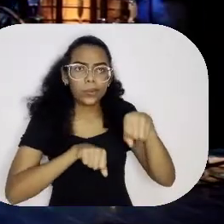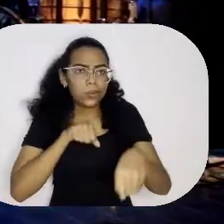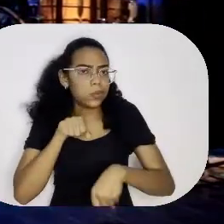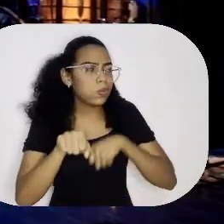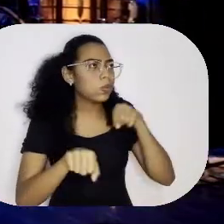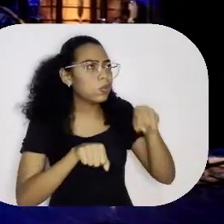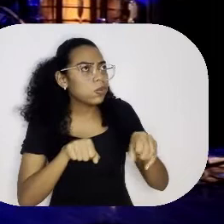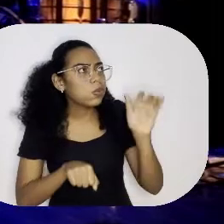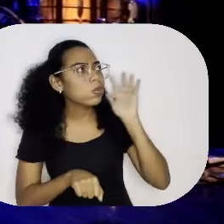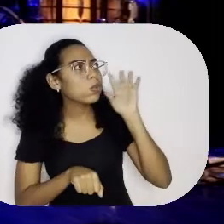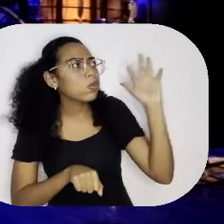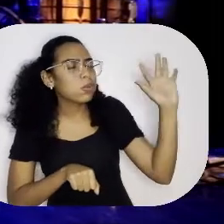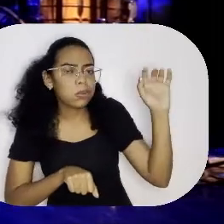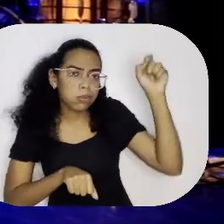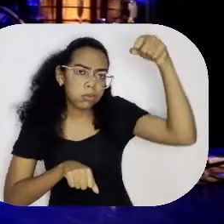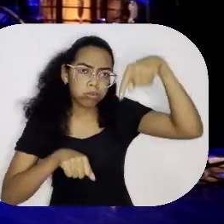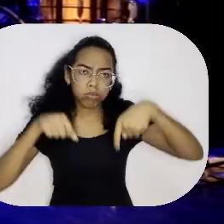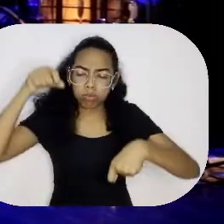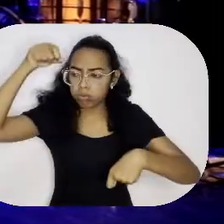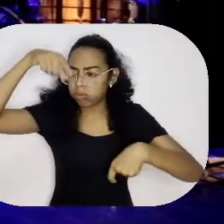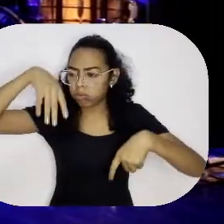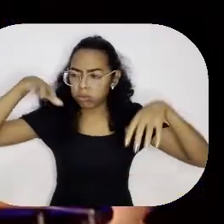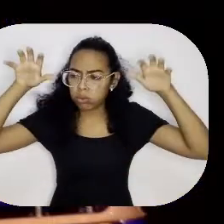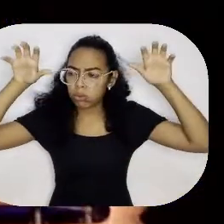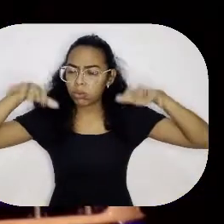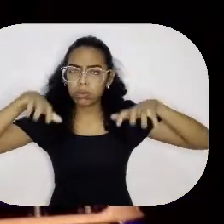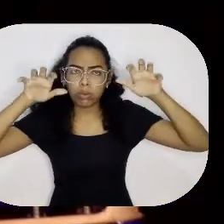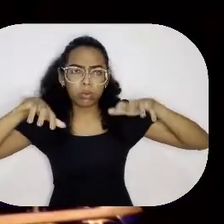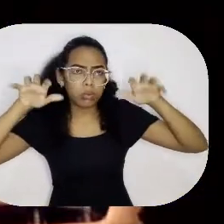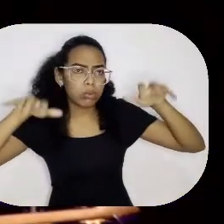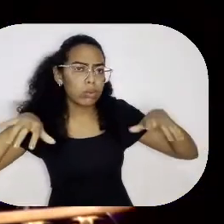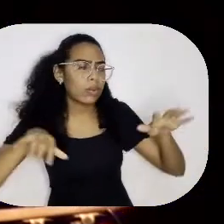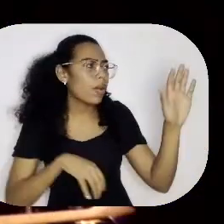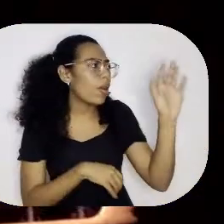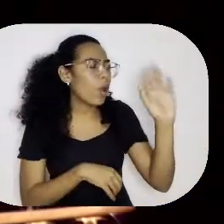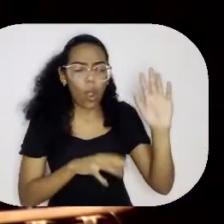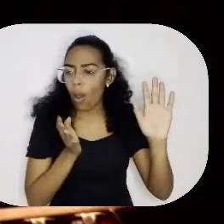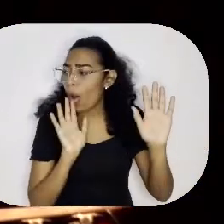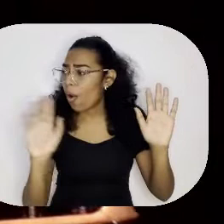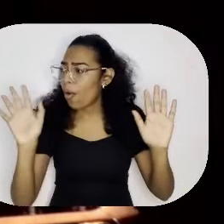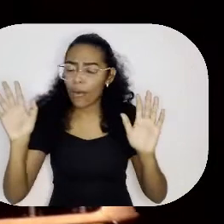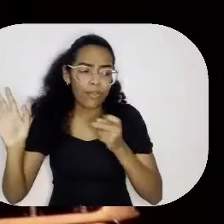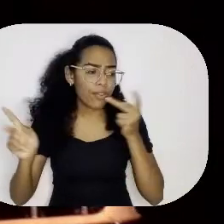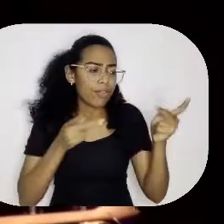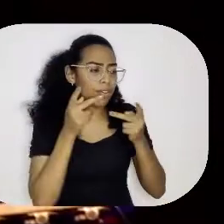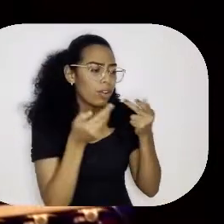tempo, pedala enquanto a chuva cai, saudando amigo